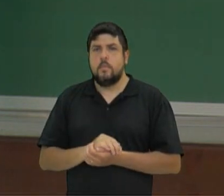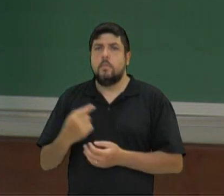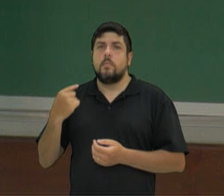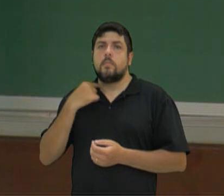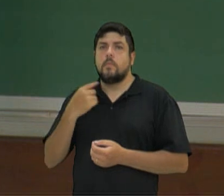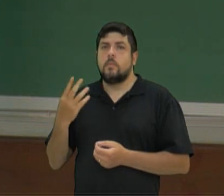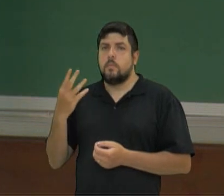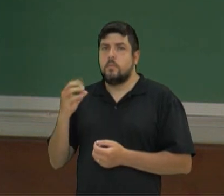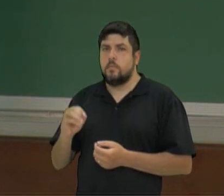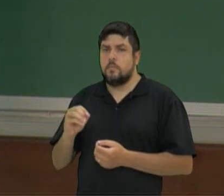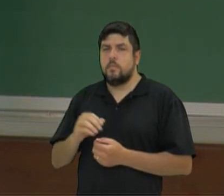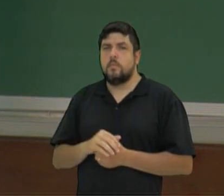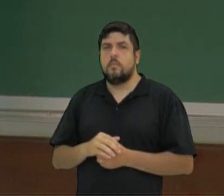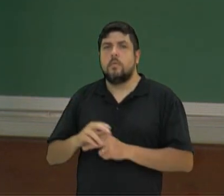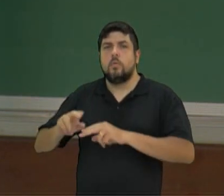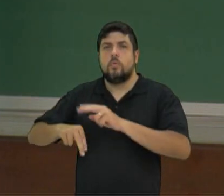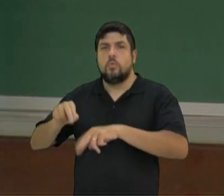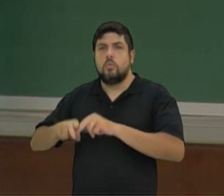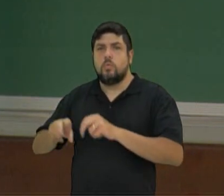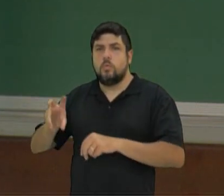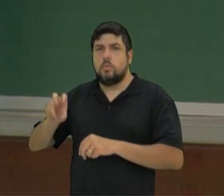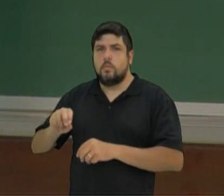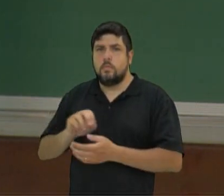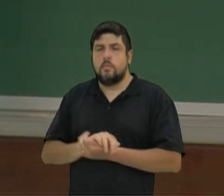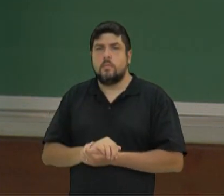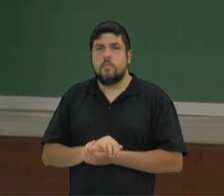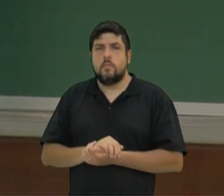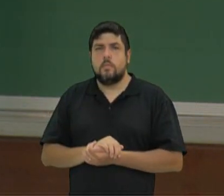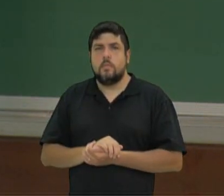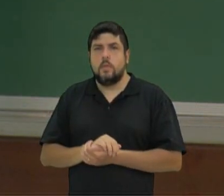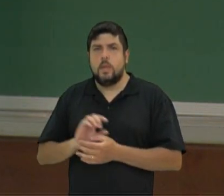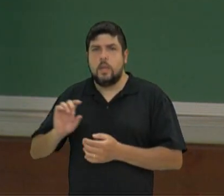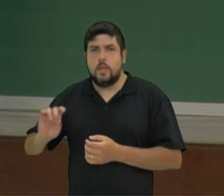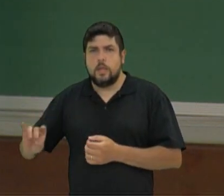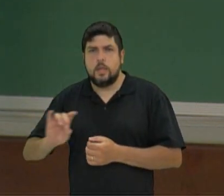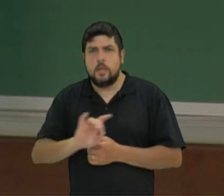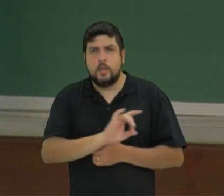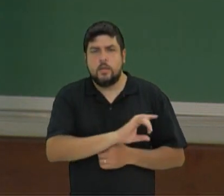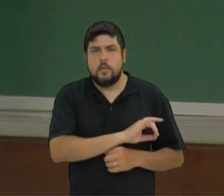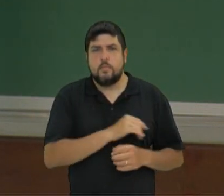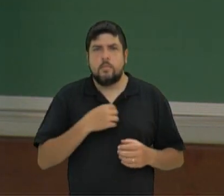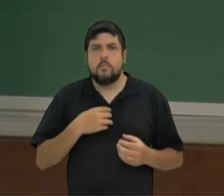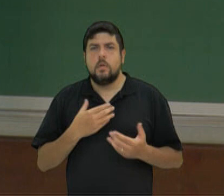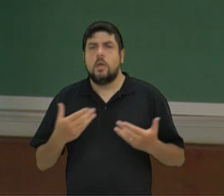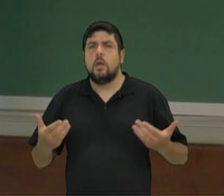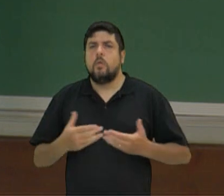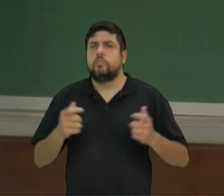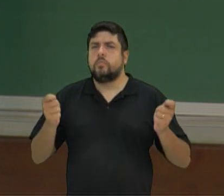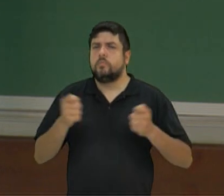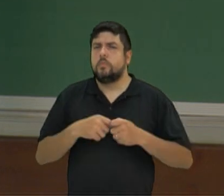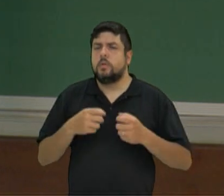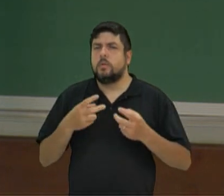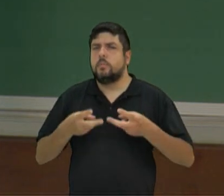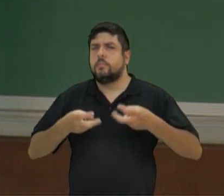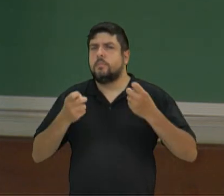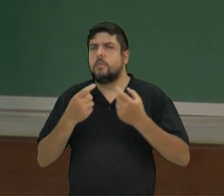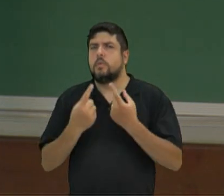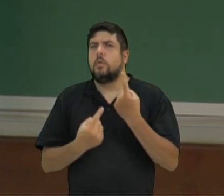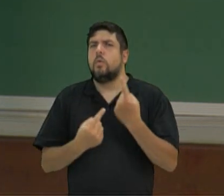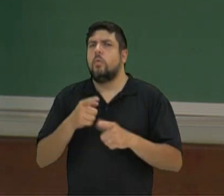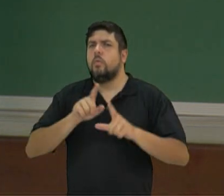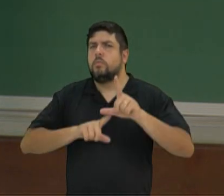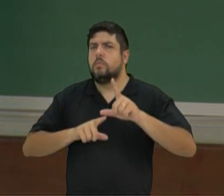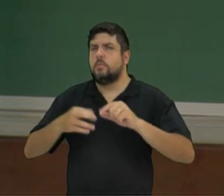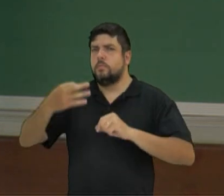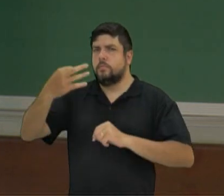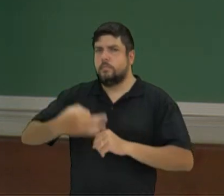40 e junho 50. Com todas essas informações, agora eu consigo identificar qual é a